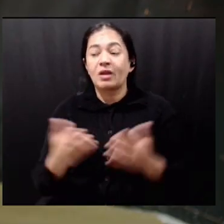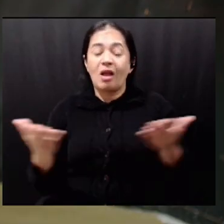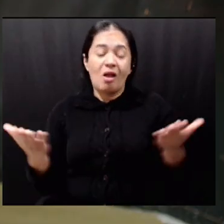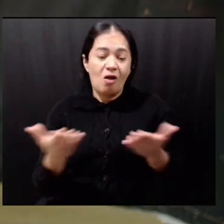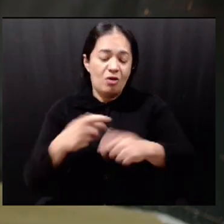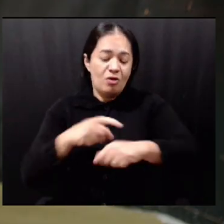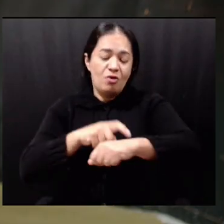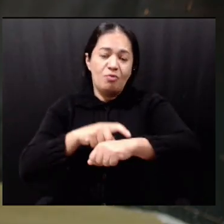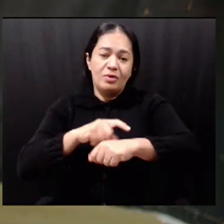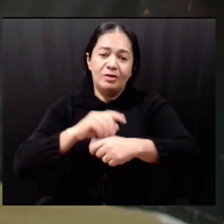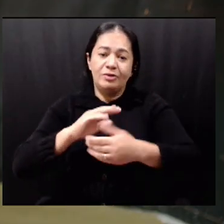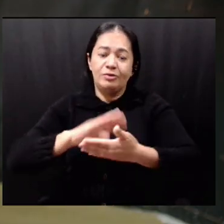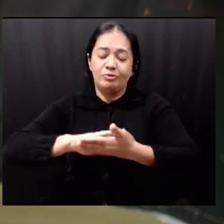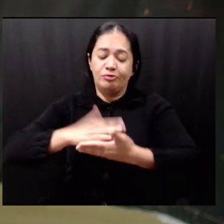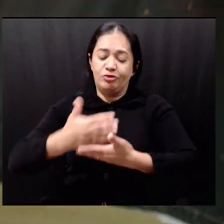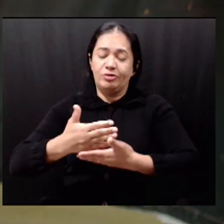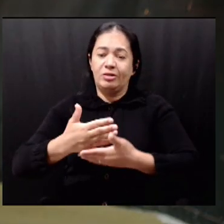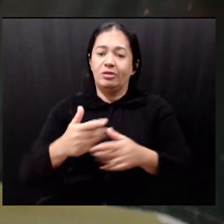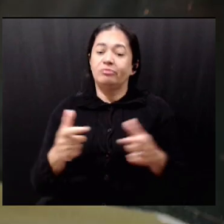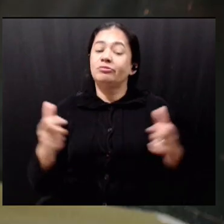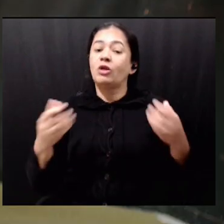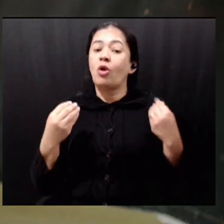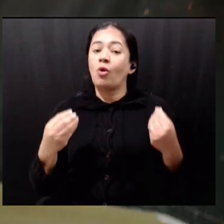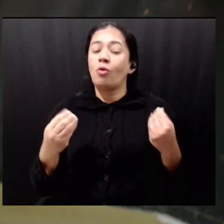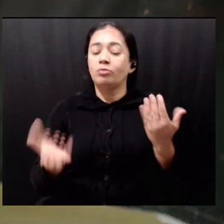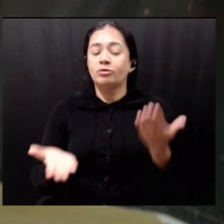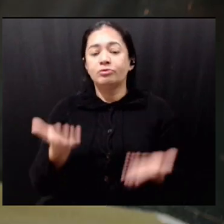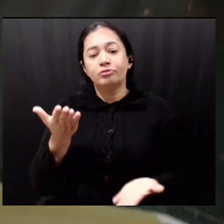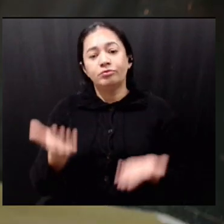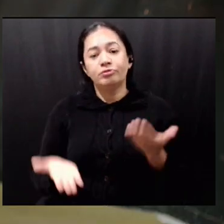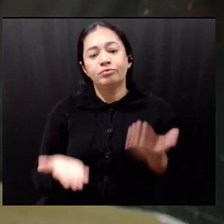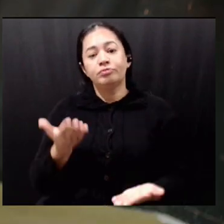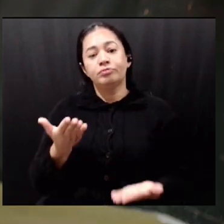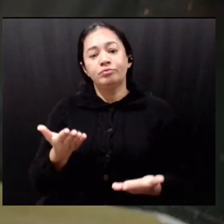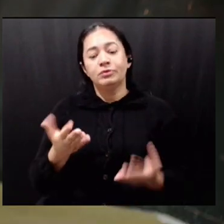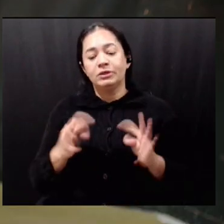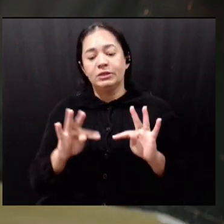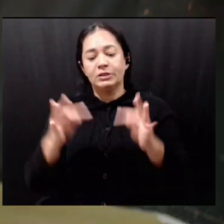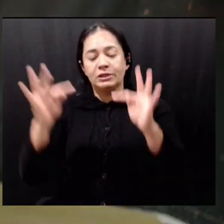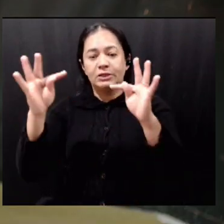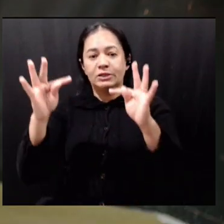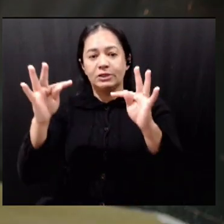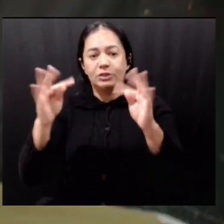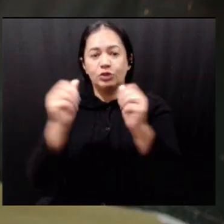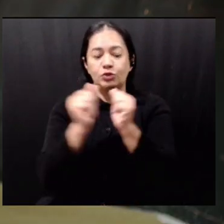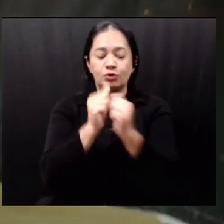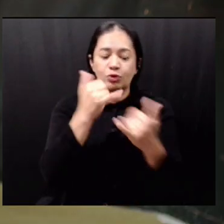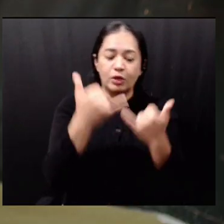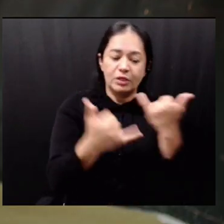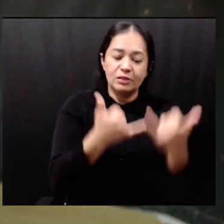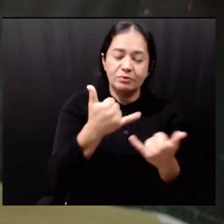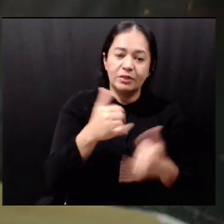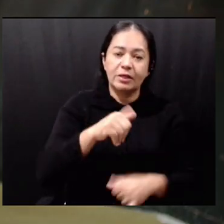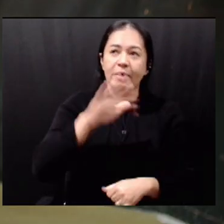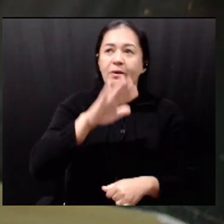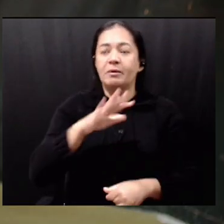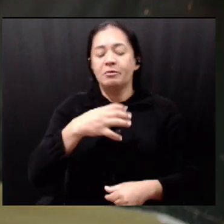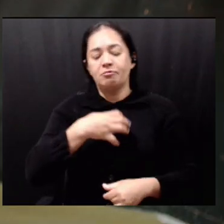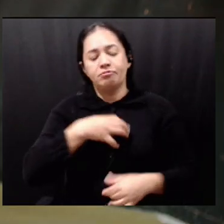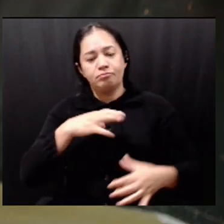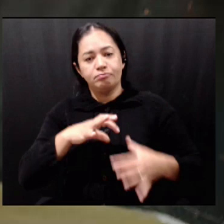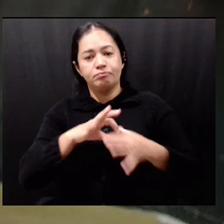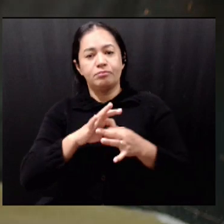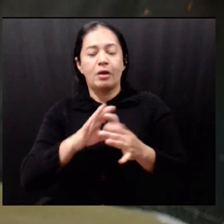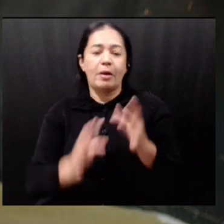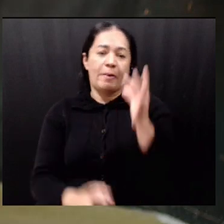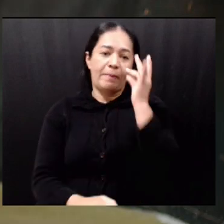aí, como é que a gente faz para equilibrar a tecnologia com as brincadeiras mais afetivas e presenciais nesse momento?